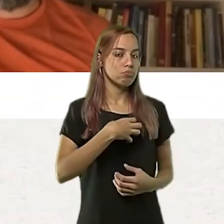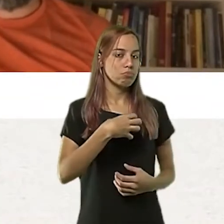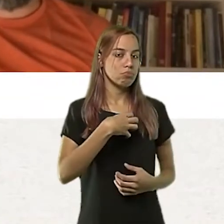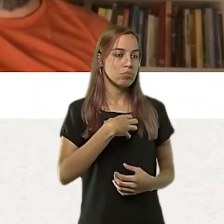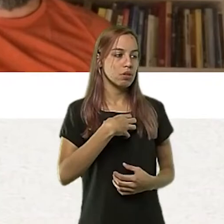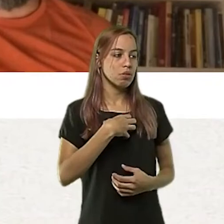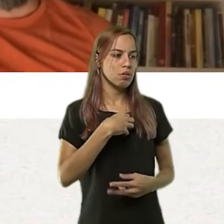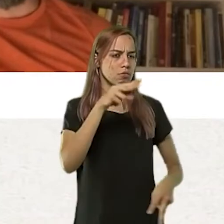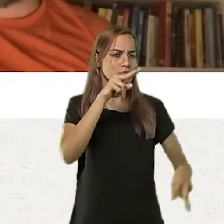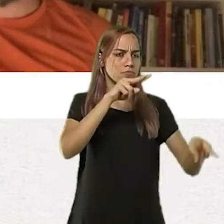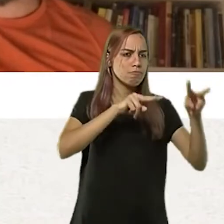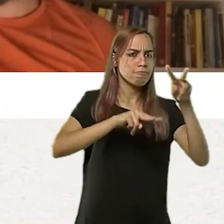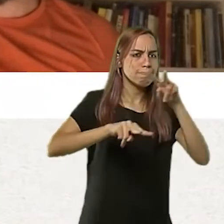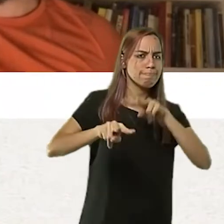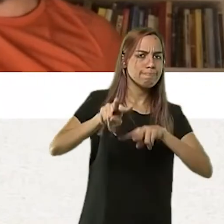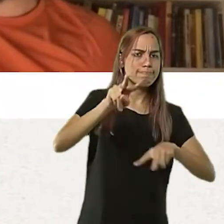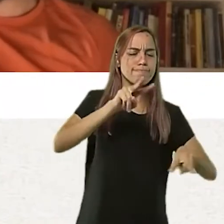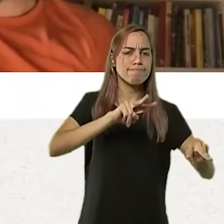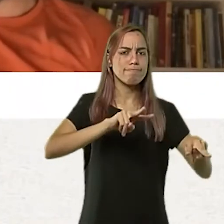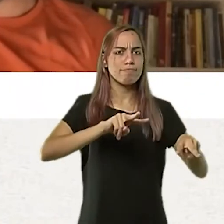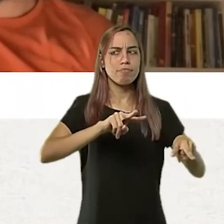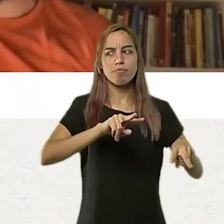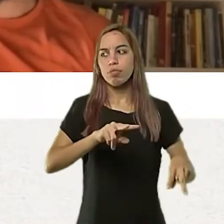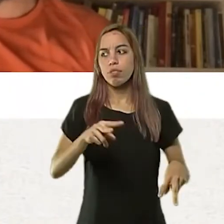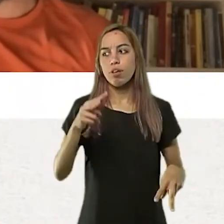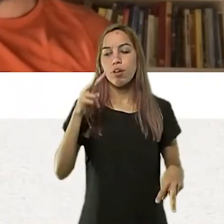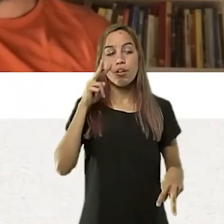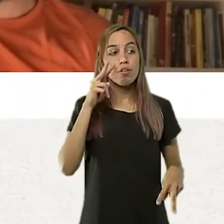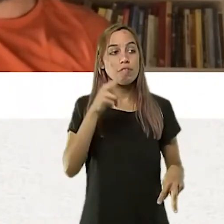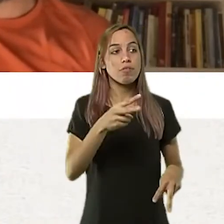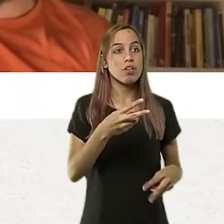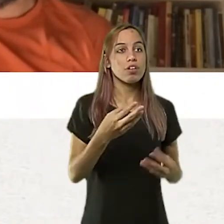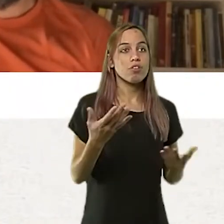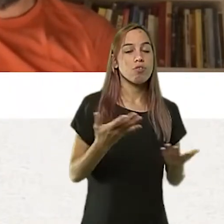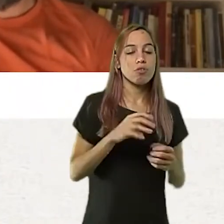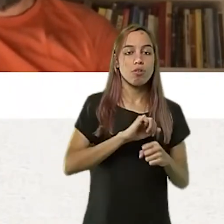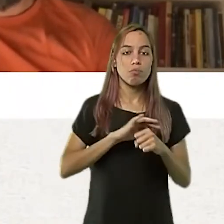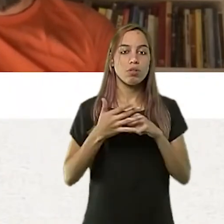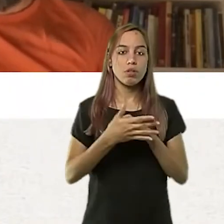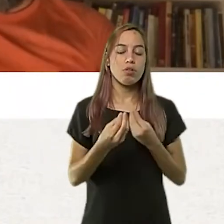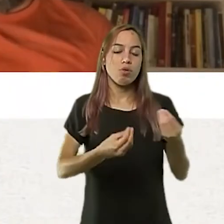vendo, como é que você está visualizando o tempo que nós vivemos.